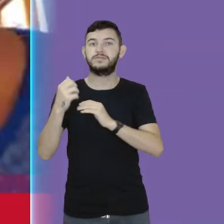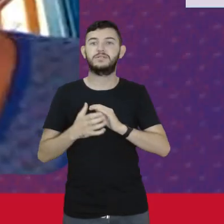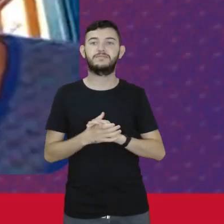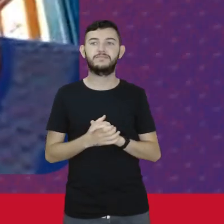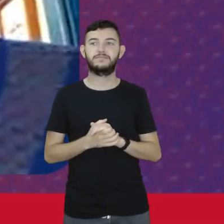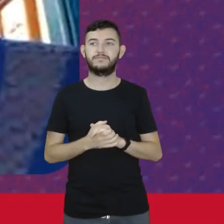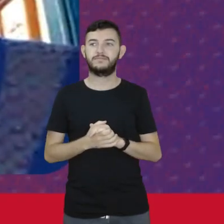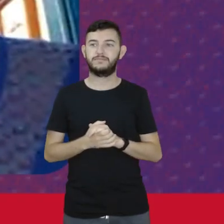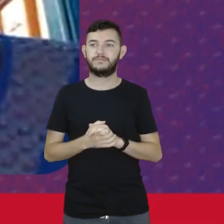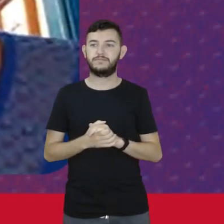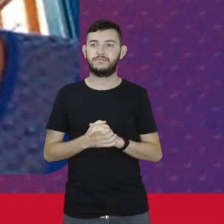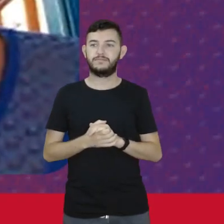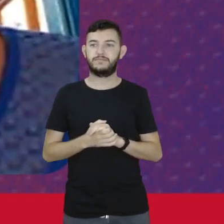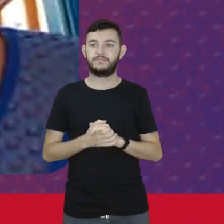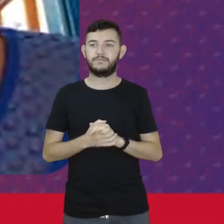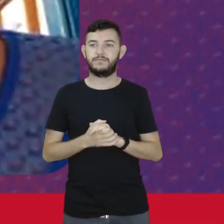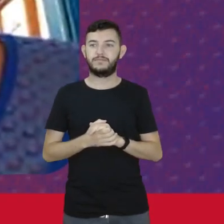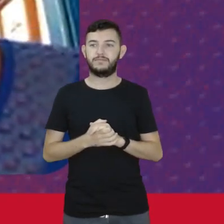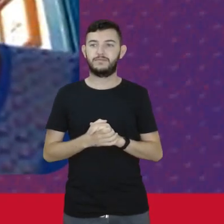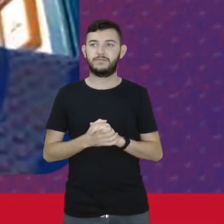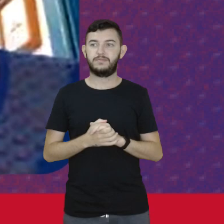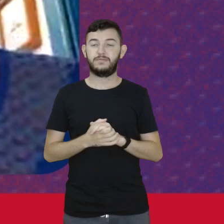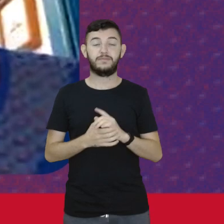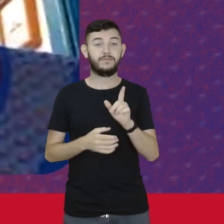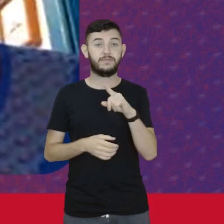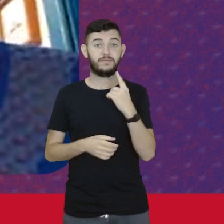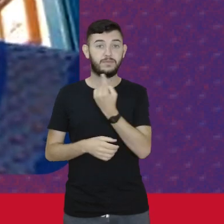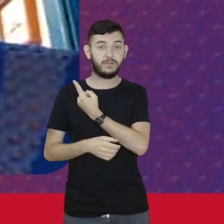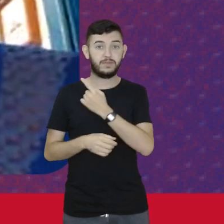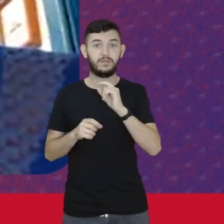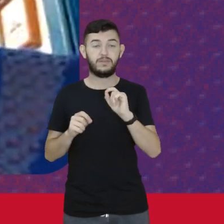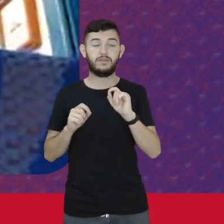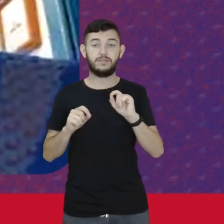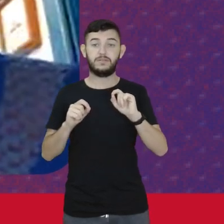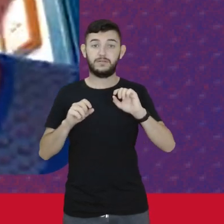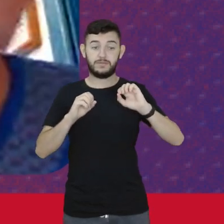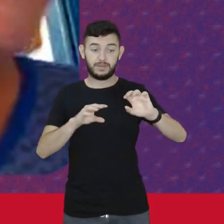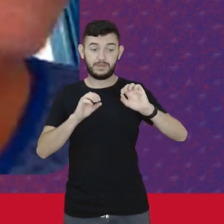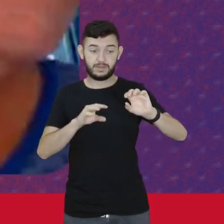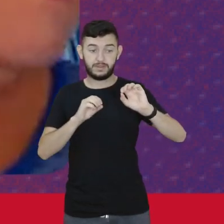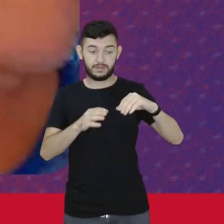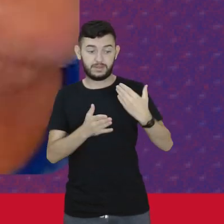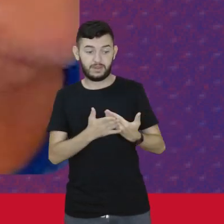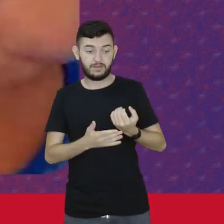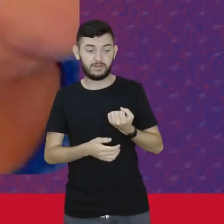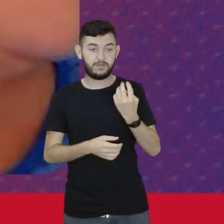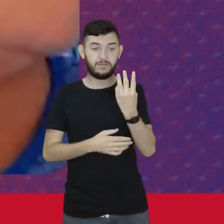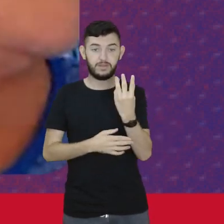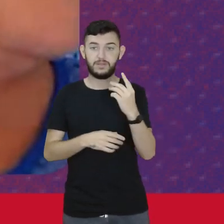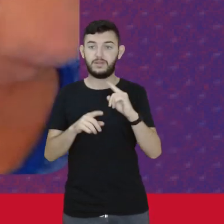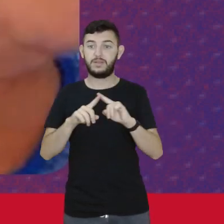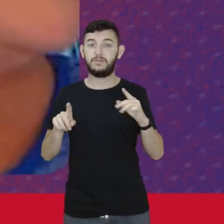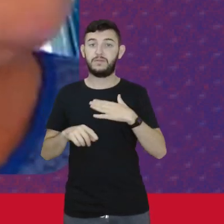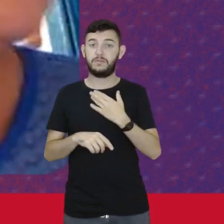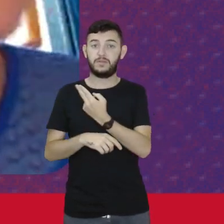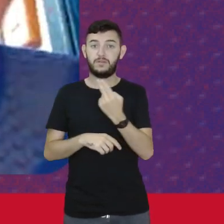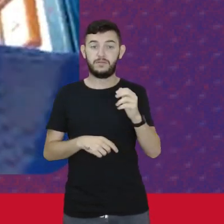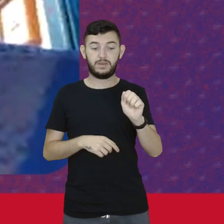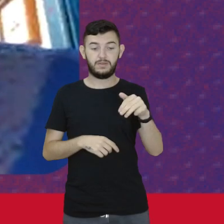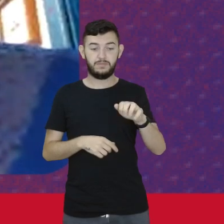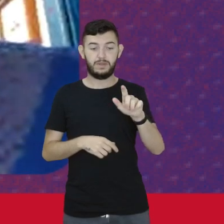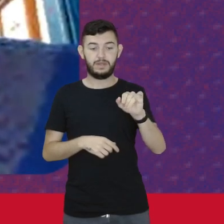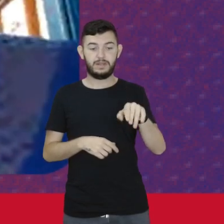Nós vamos para a terceira aula. Eu sou a Amelinha Teles e nessa terceira aula nós demos o nome de